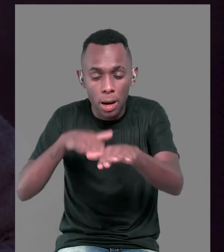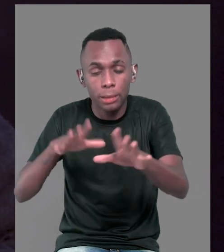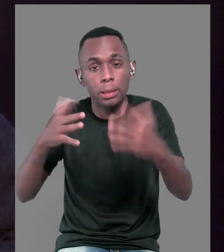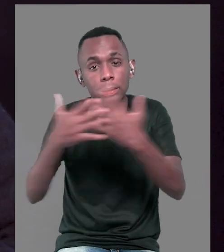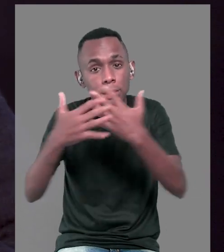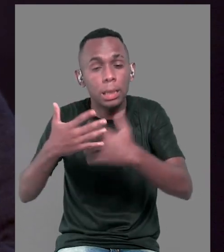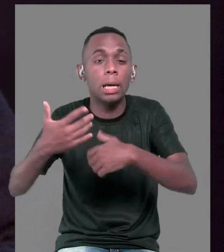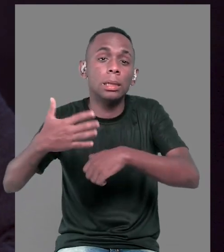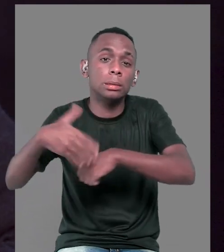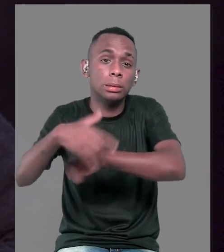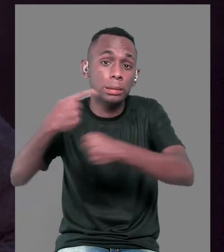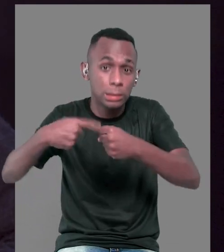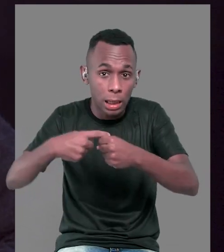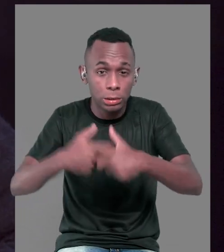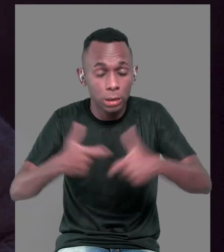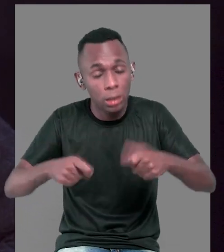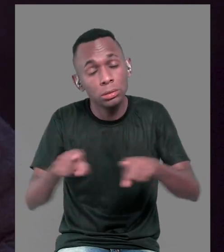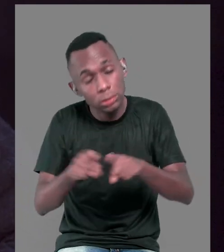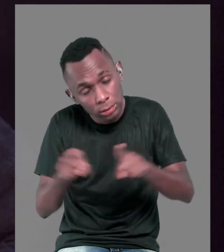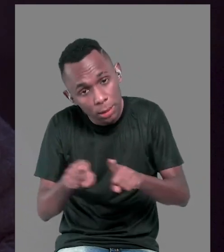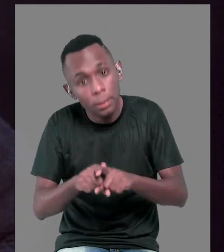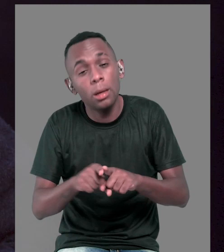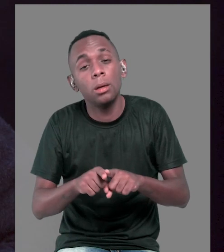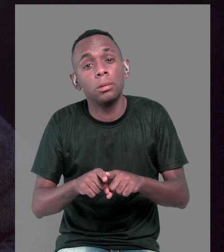Monitoramento do mercado de ações, evidentemente, é isso.